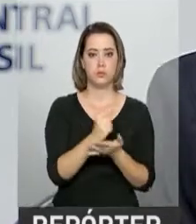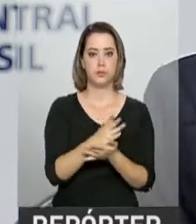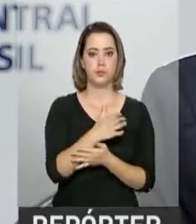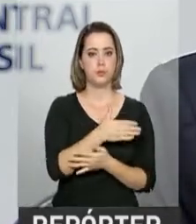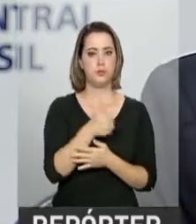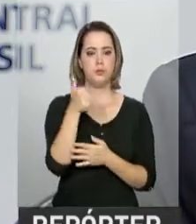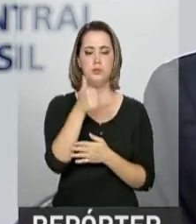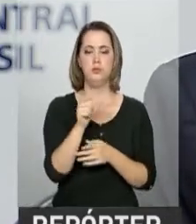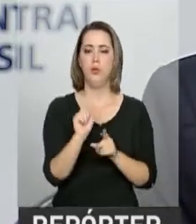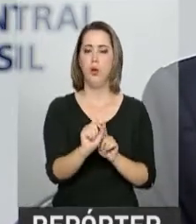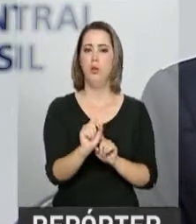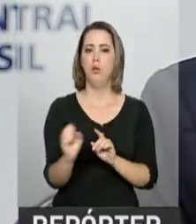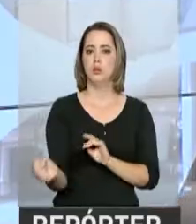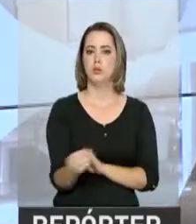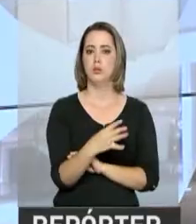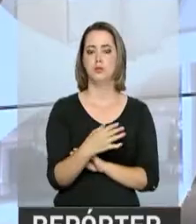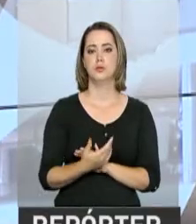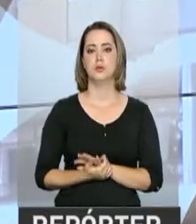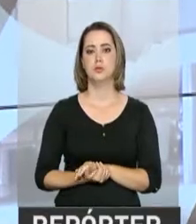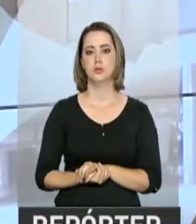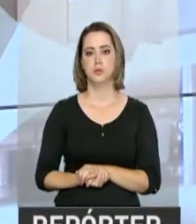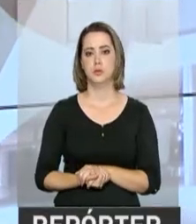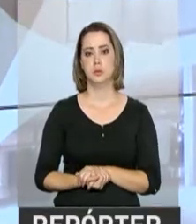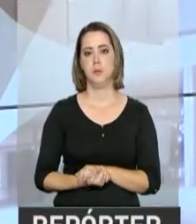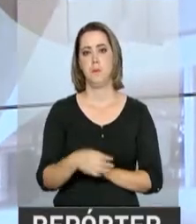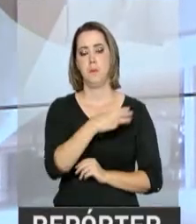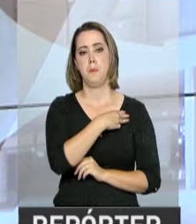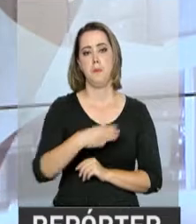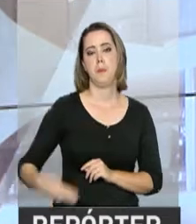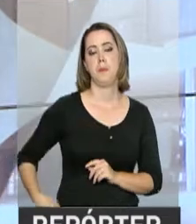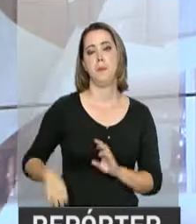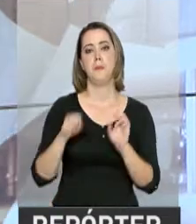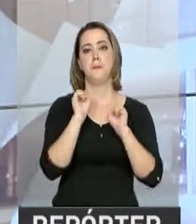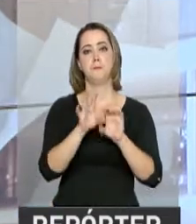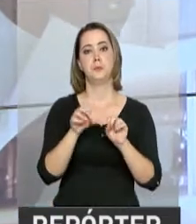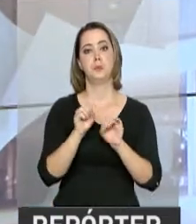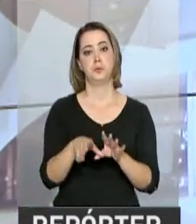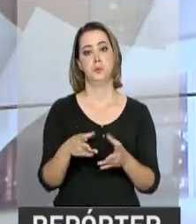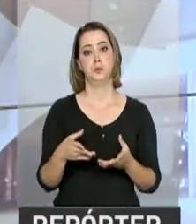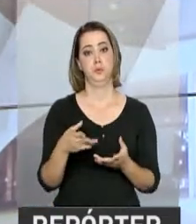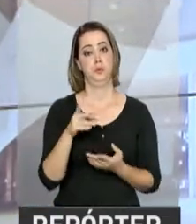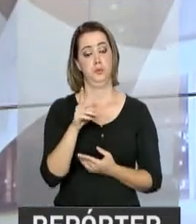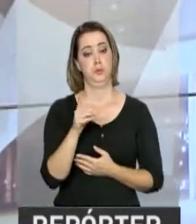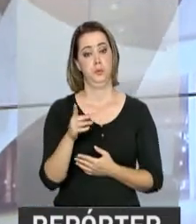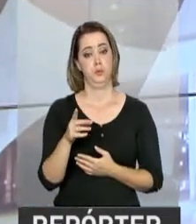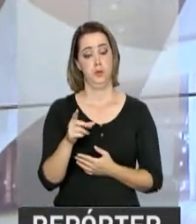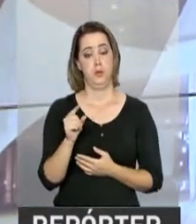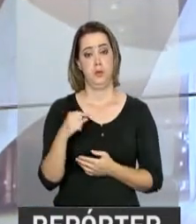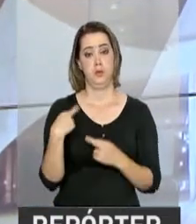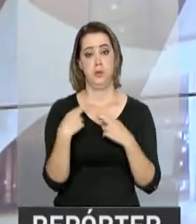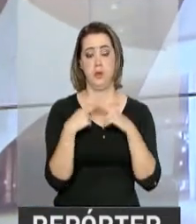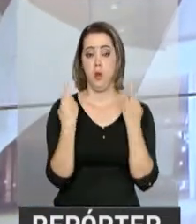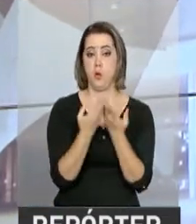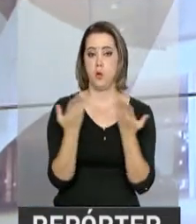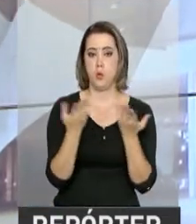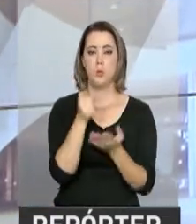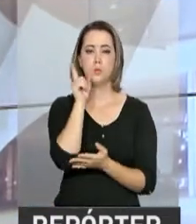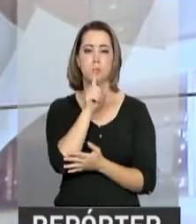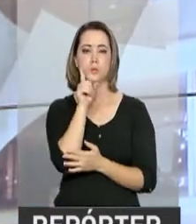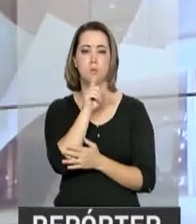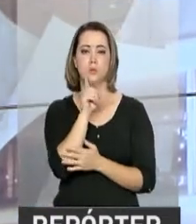mais moderno o ministro da educação mendonça filho se reuniu em washington com representantes